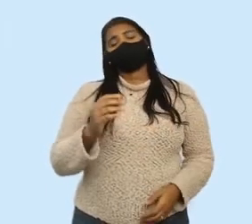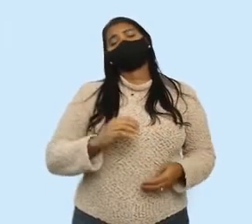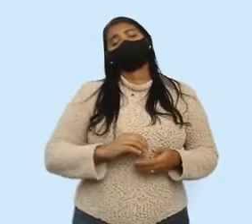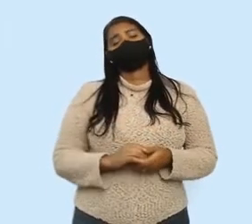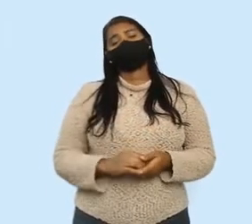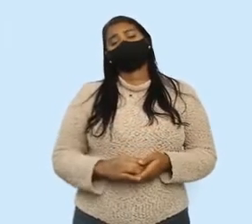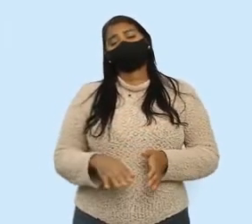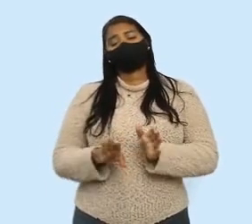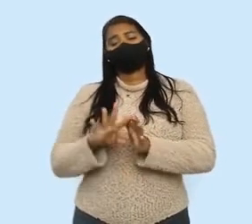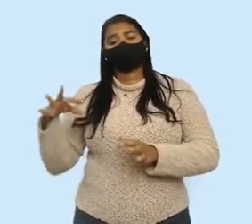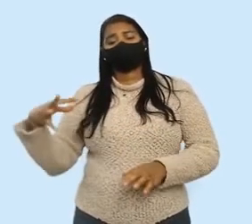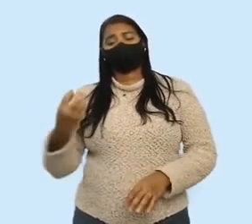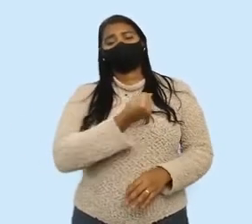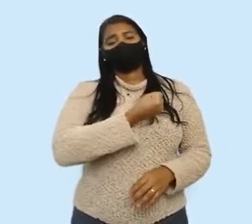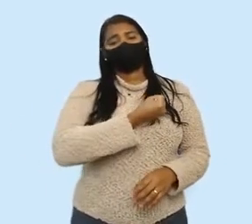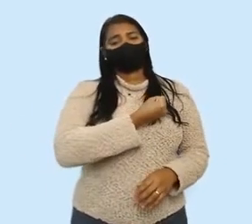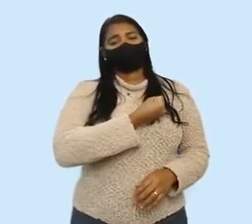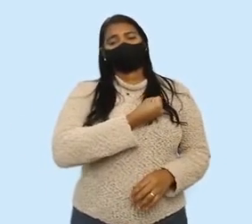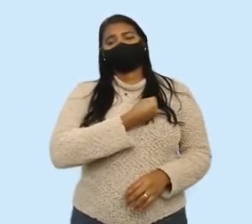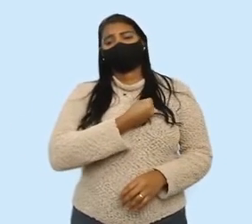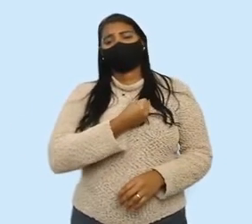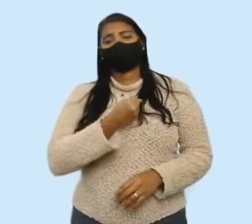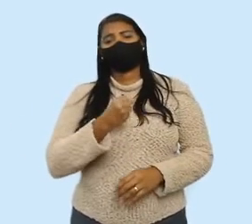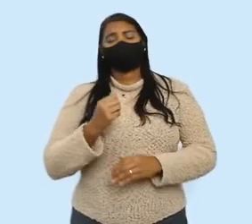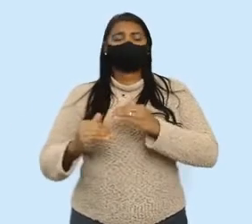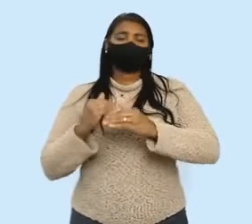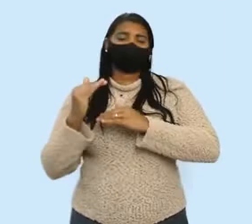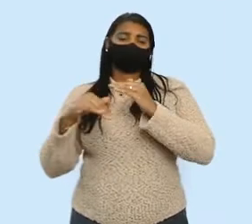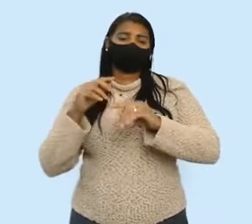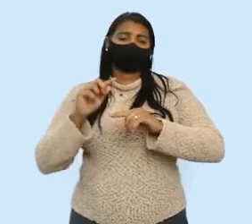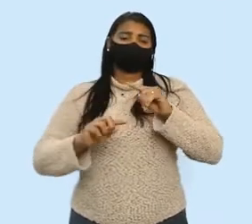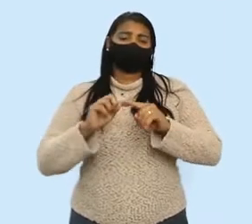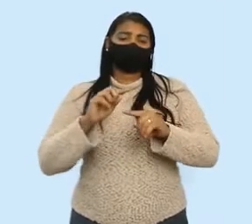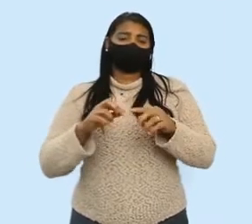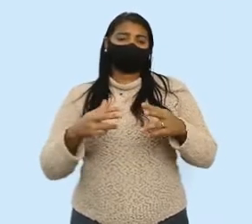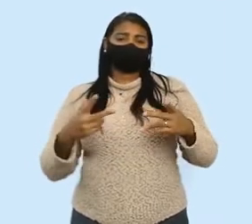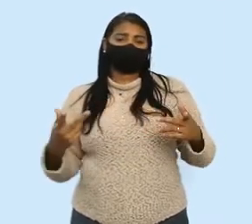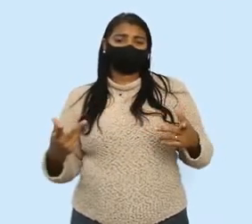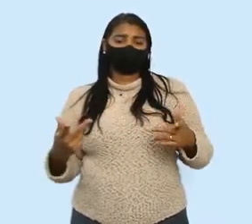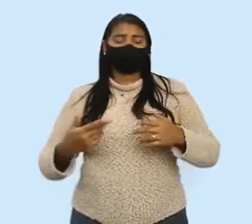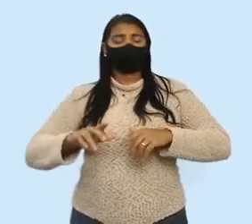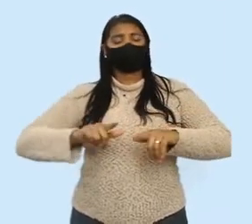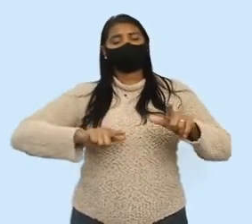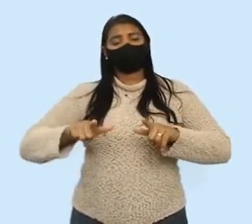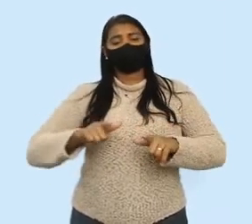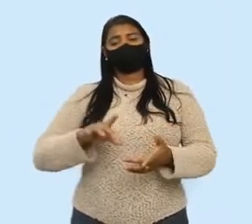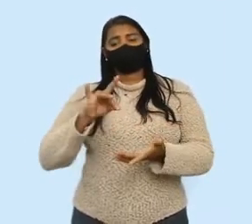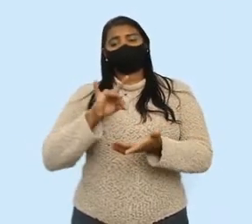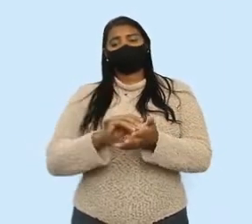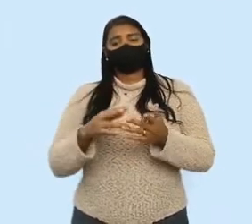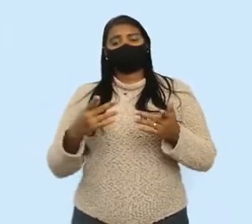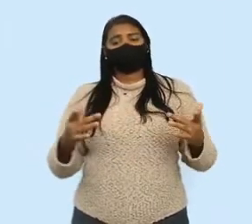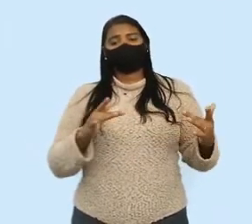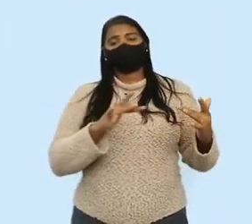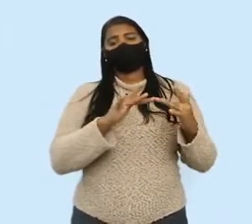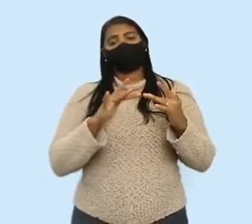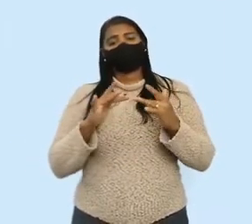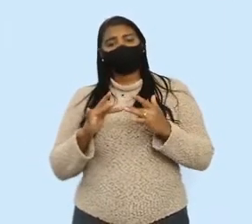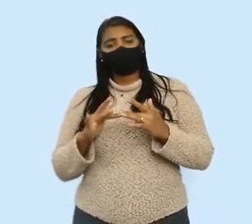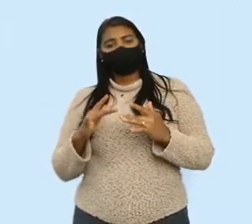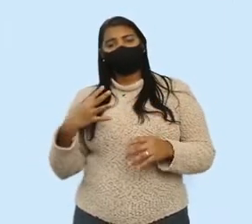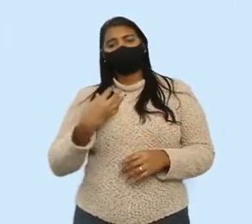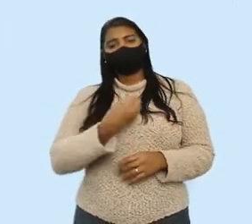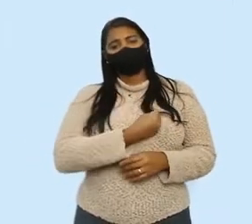à salvação. Então, o progresso material, a partir do trabalho, é algo ligado, não é,